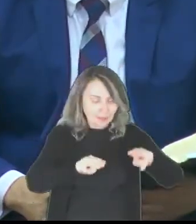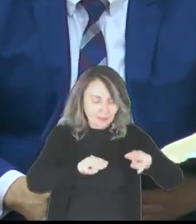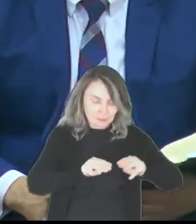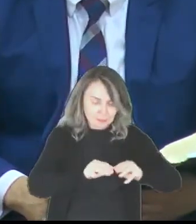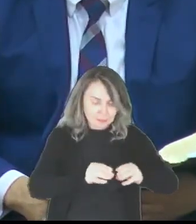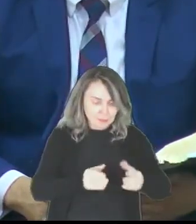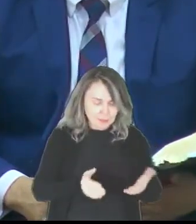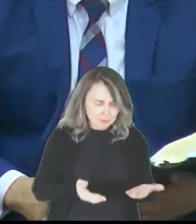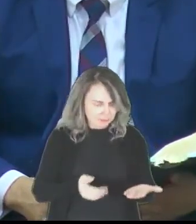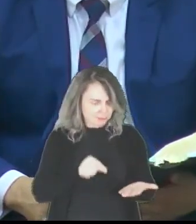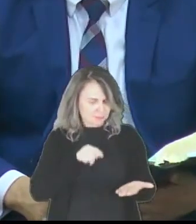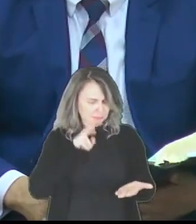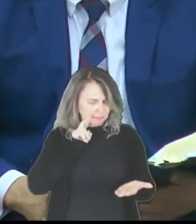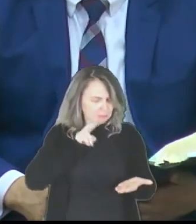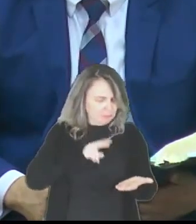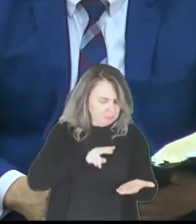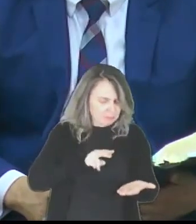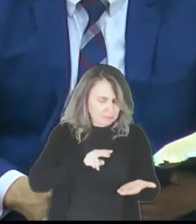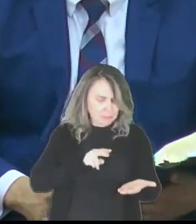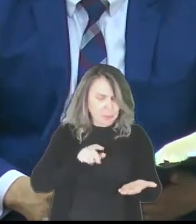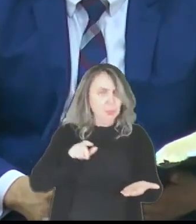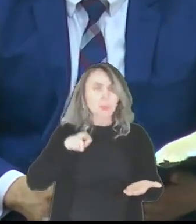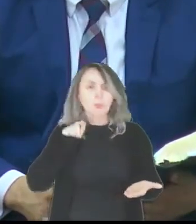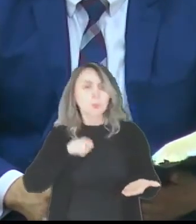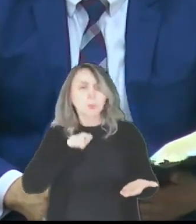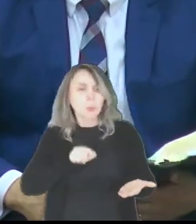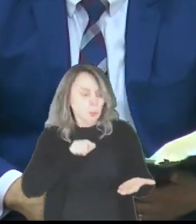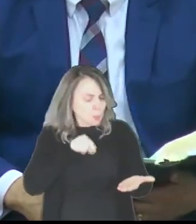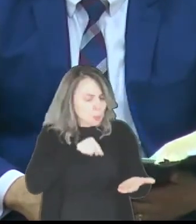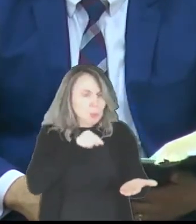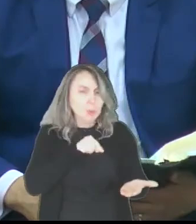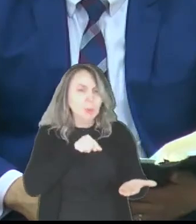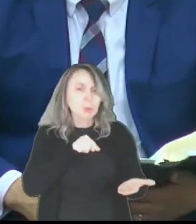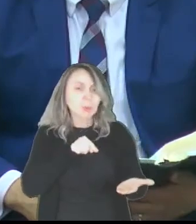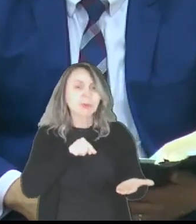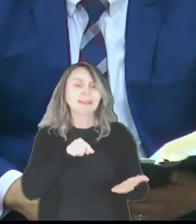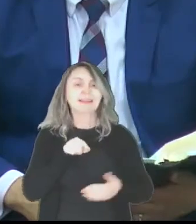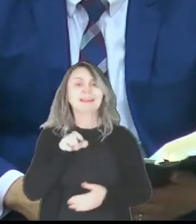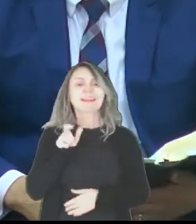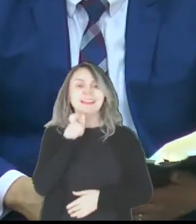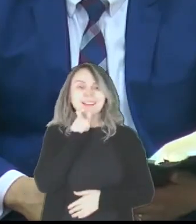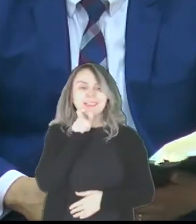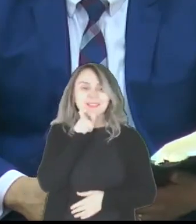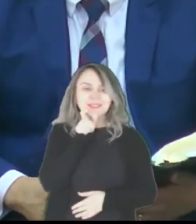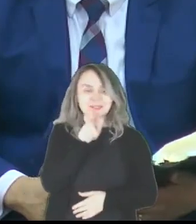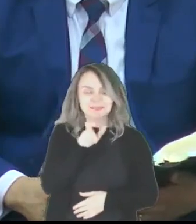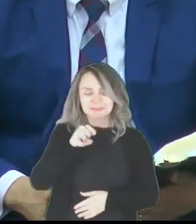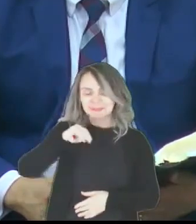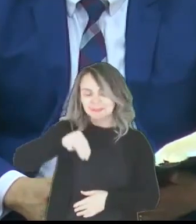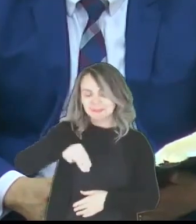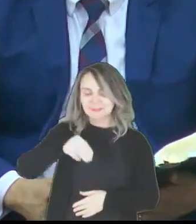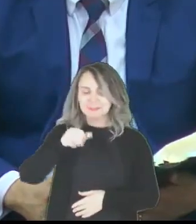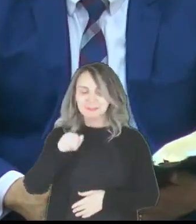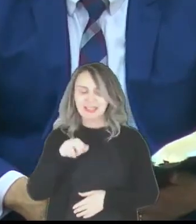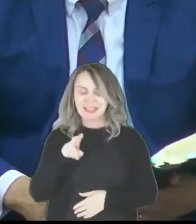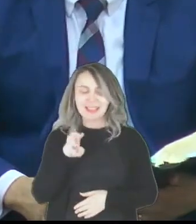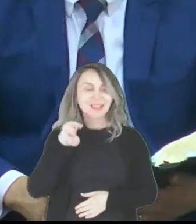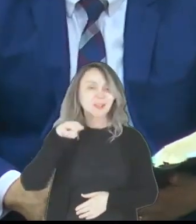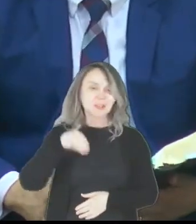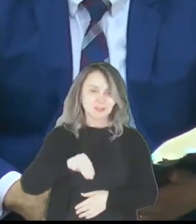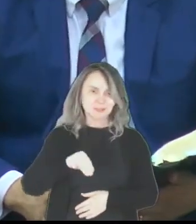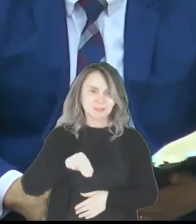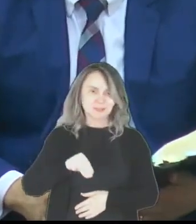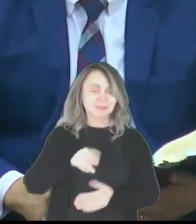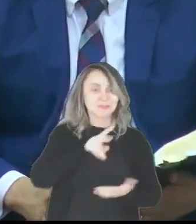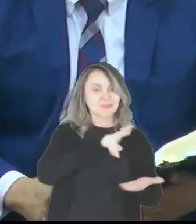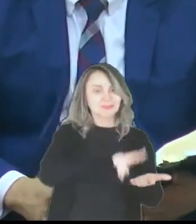os israelitas disseram maum. E maum em hebraico quer dizer o quê? O que é isto? Então ganhou o nome de maná.